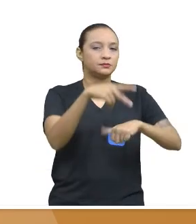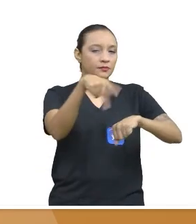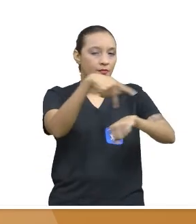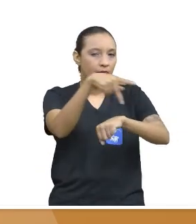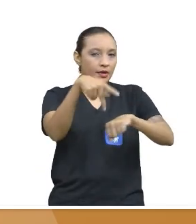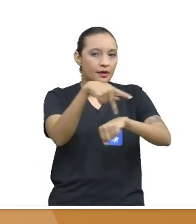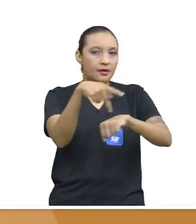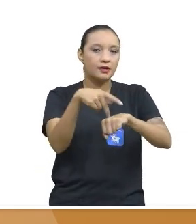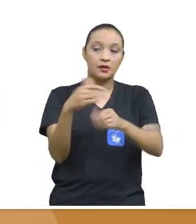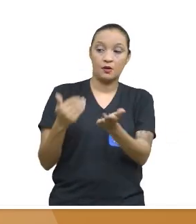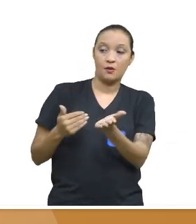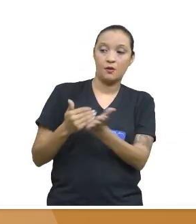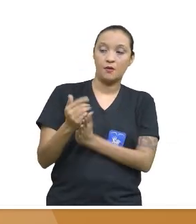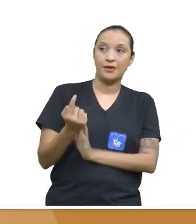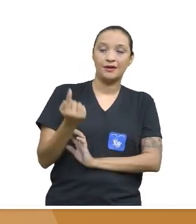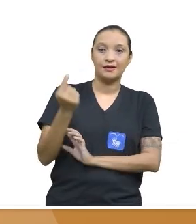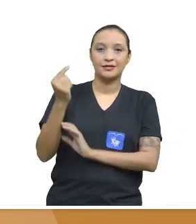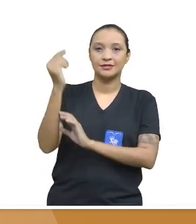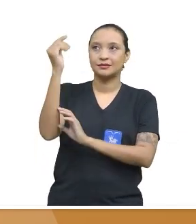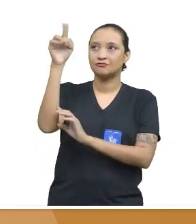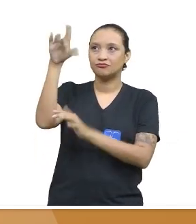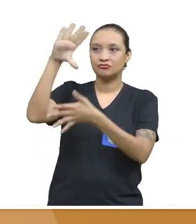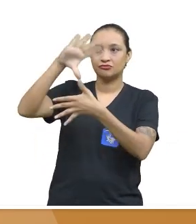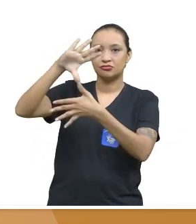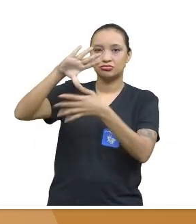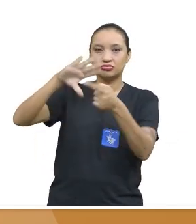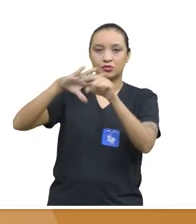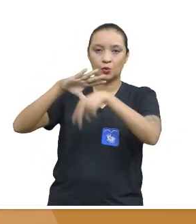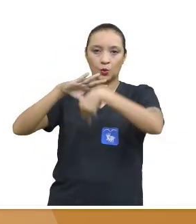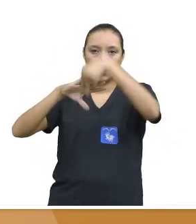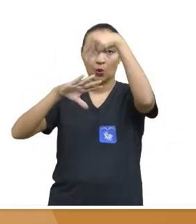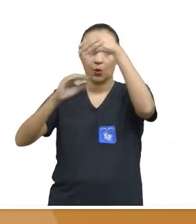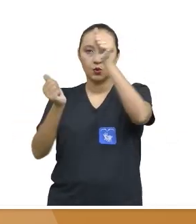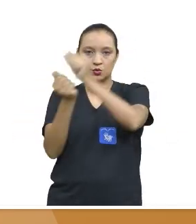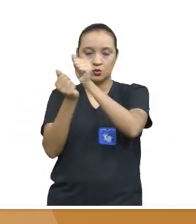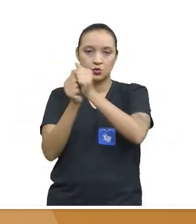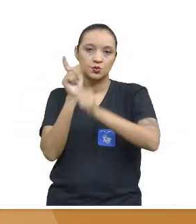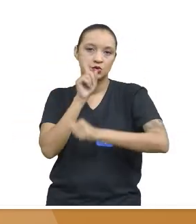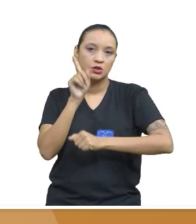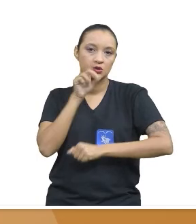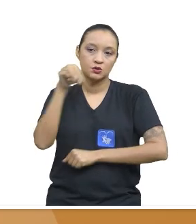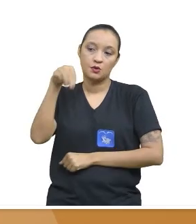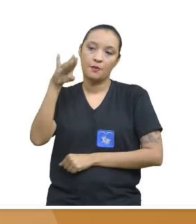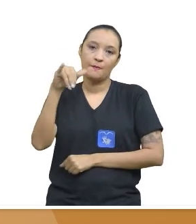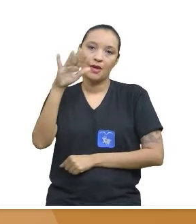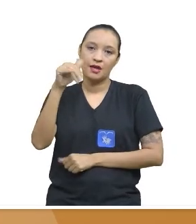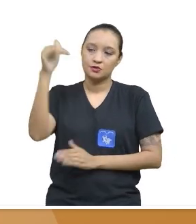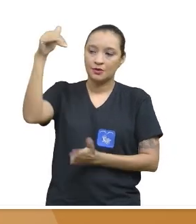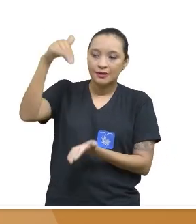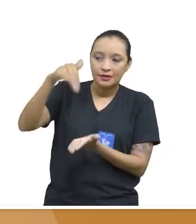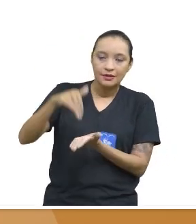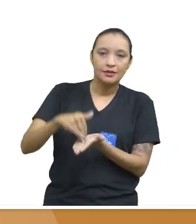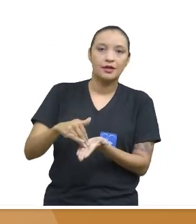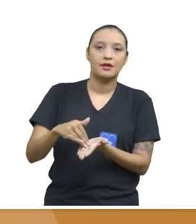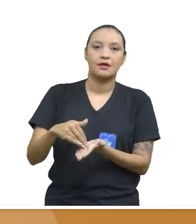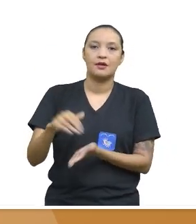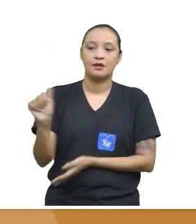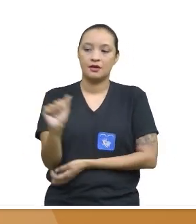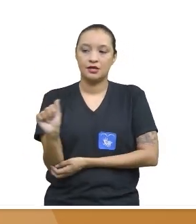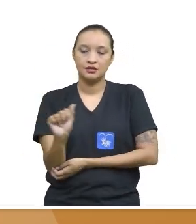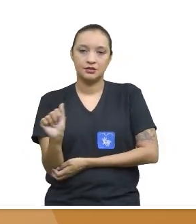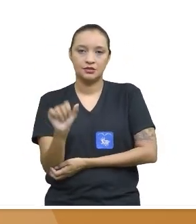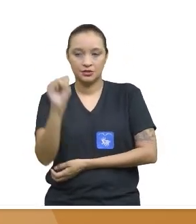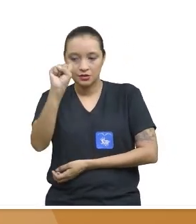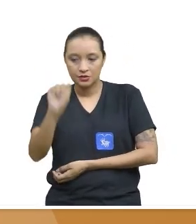do México, lá no norte, junto aos Estados Unidos, até a Argentina, lá no extremo sul,